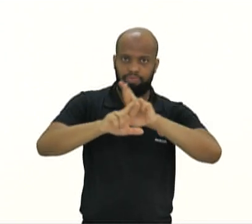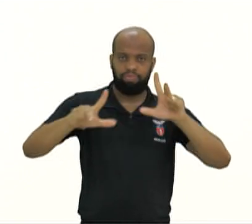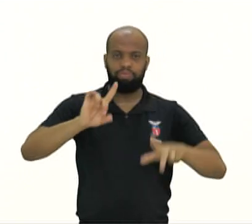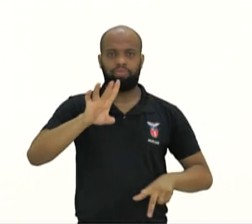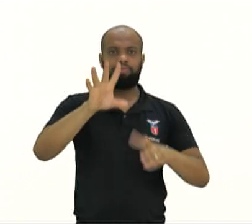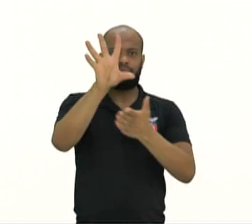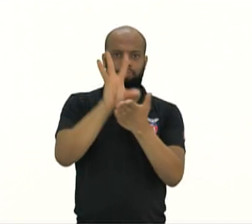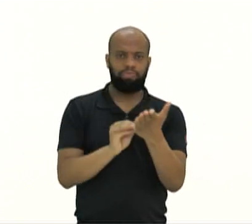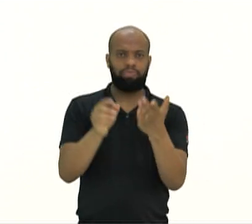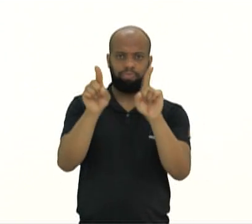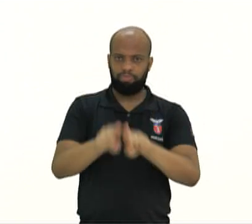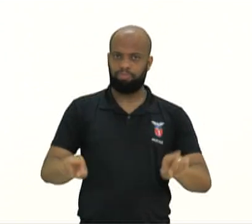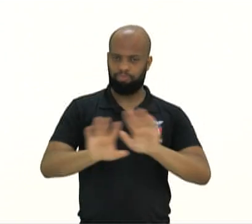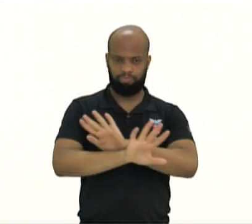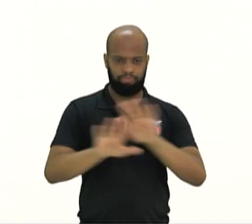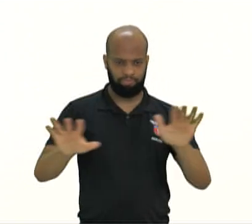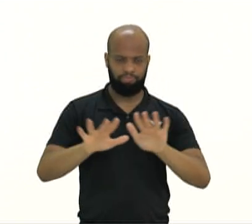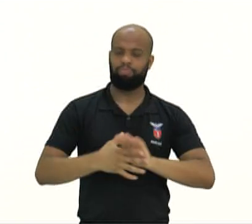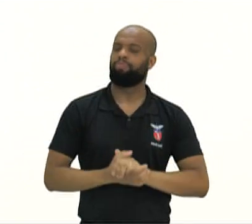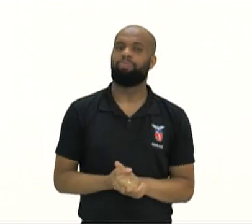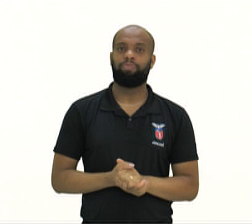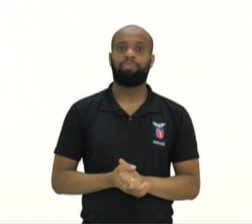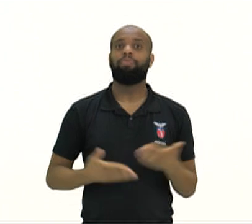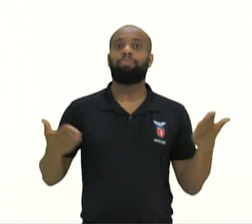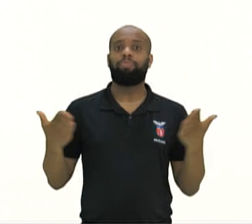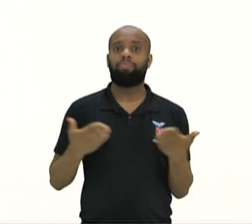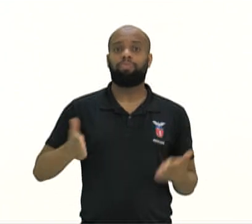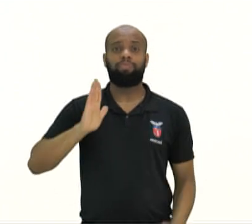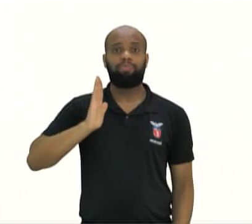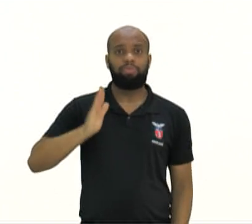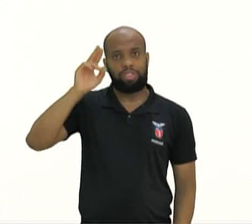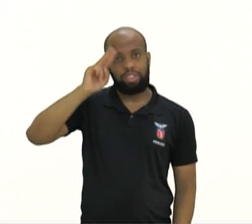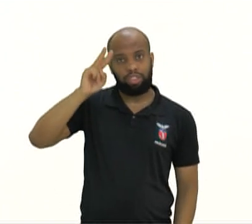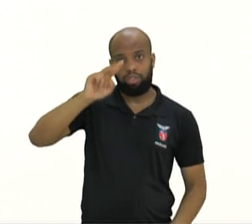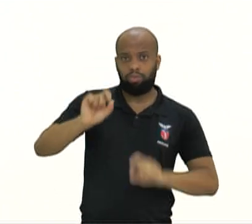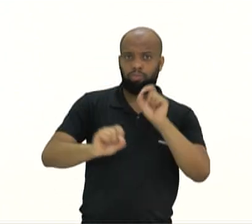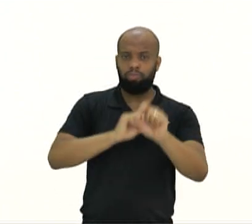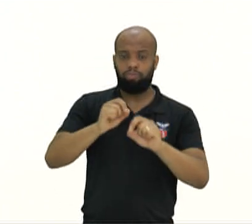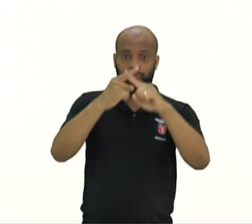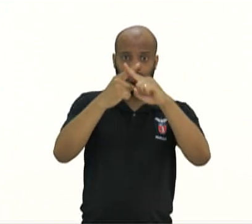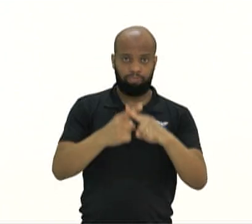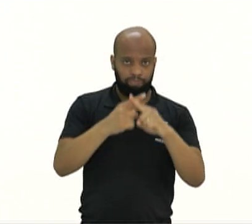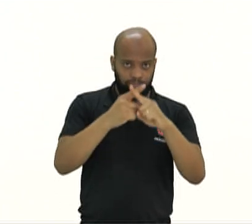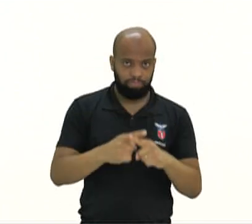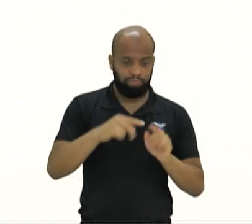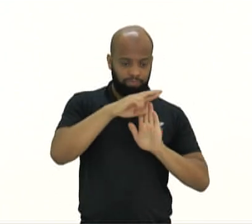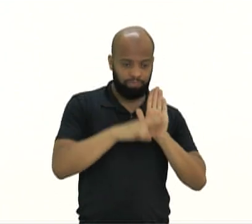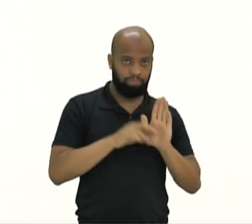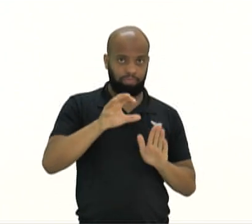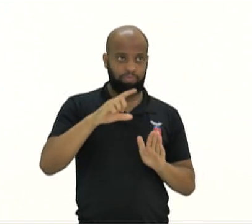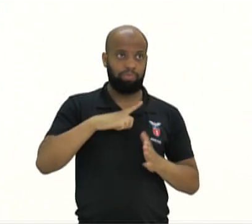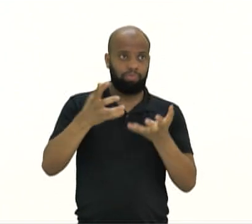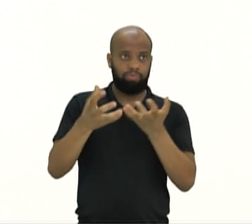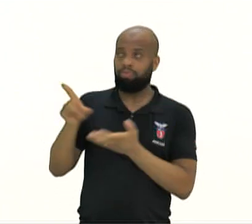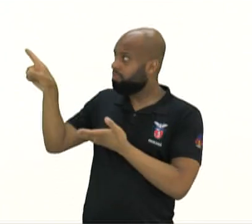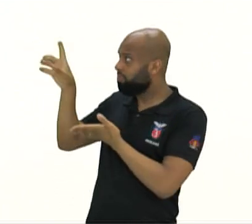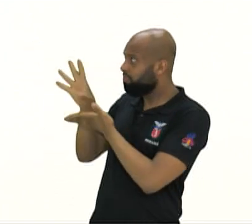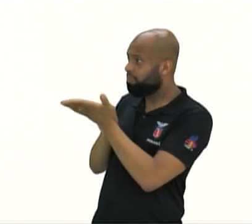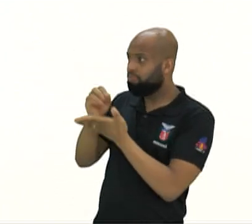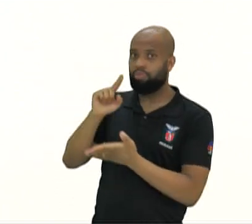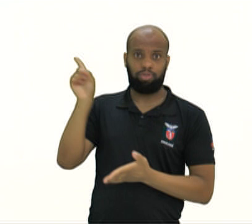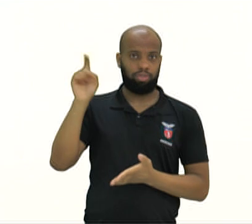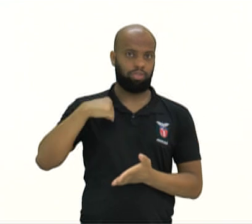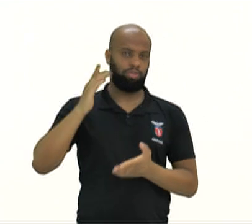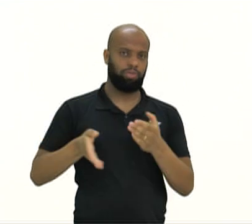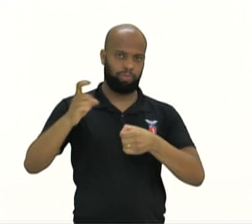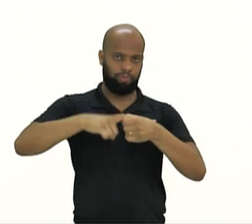só repete e pronto. Beleza? Então, agora que nós já lembramos um pouquinho da multiplicação, eu quero que você anote essa informação no caderno e a gente já